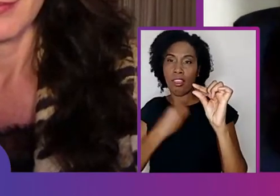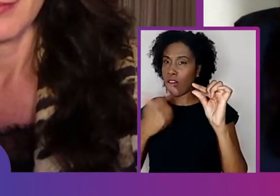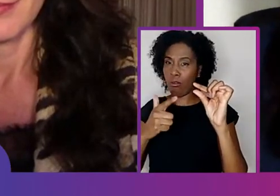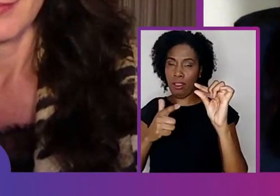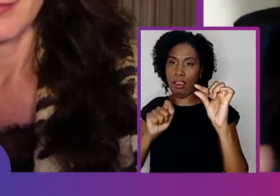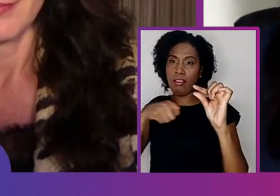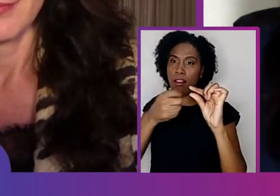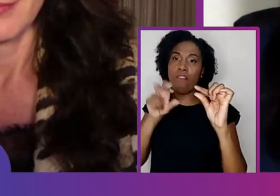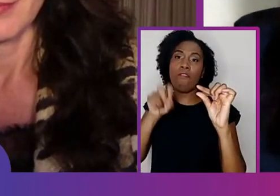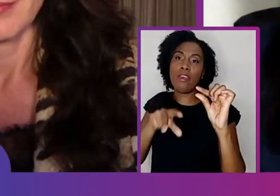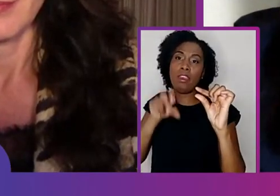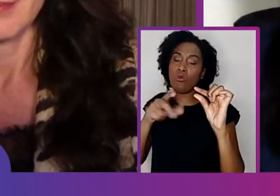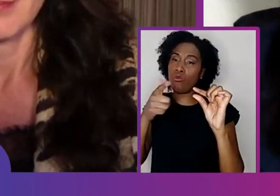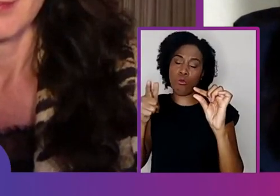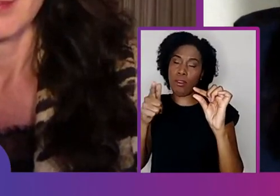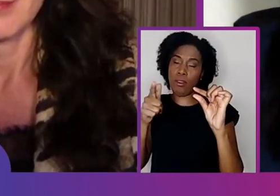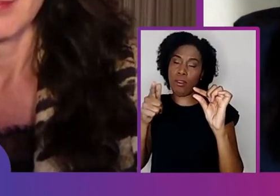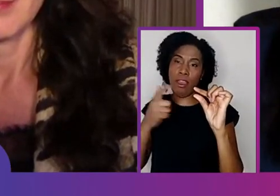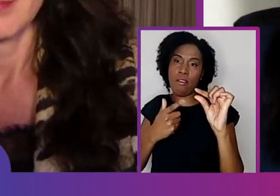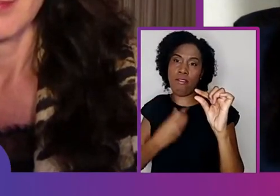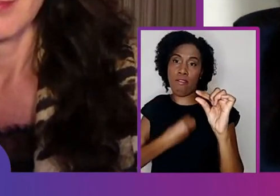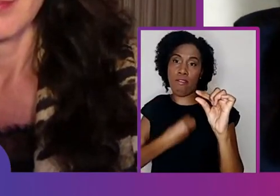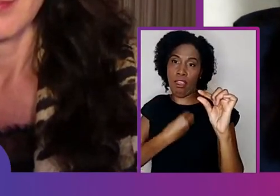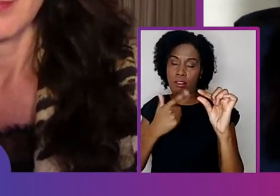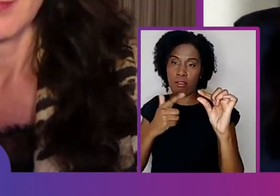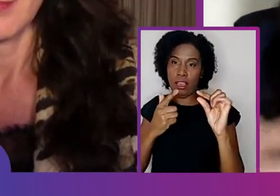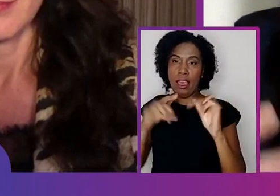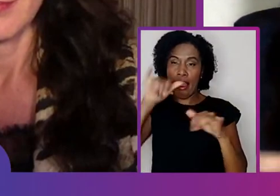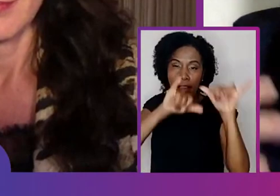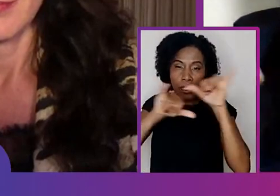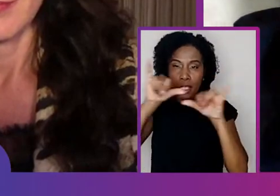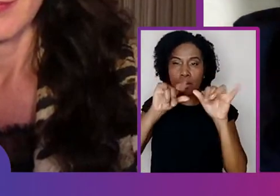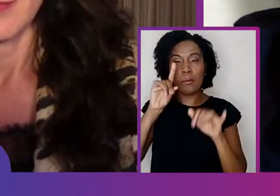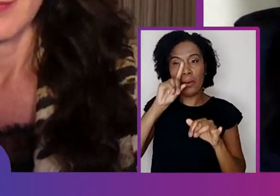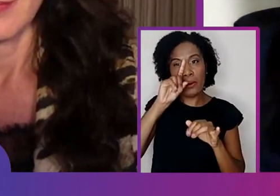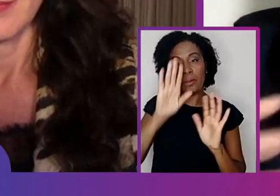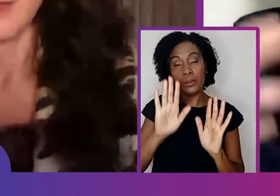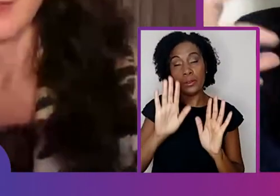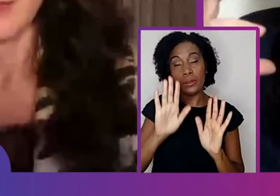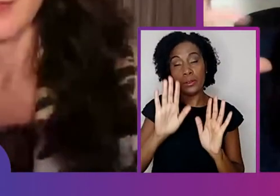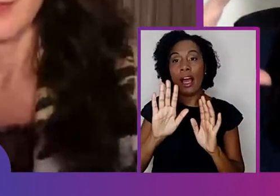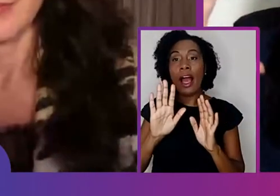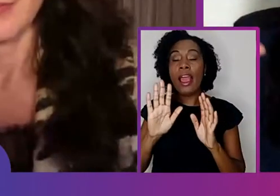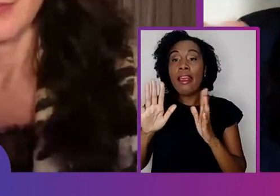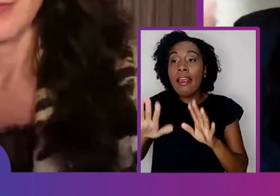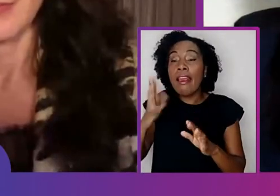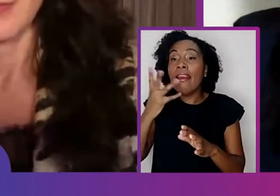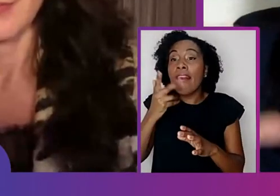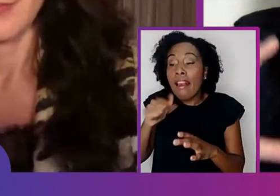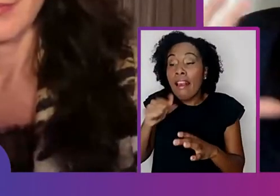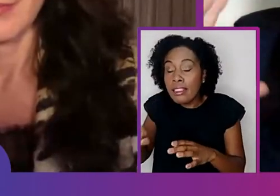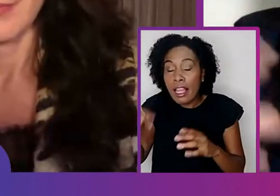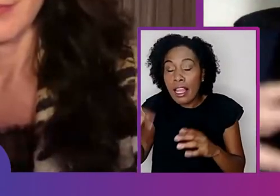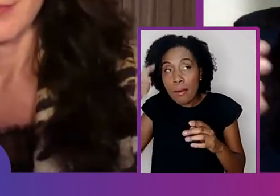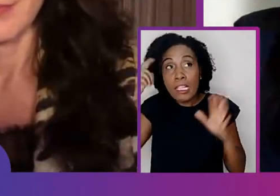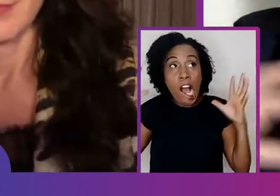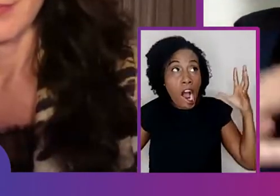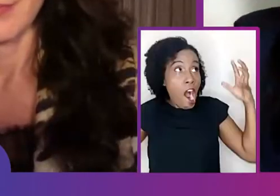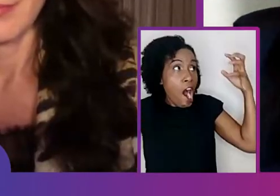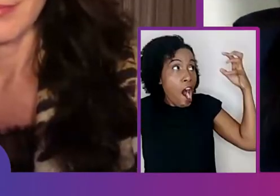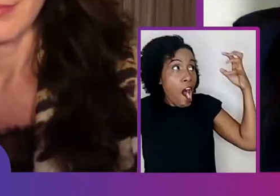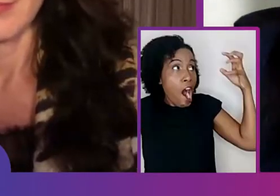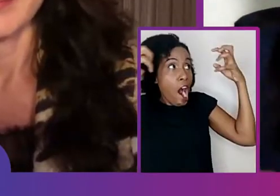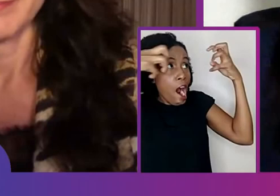uma conjunção química bastante perigosa. Não, ela vai imaginar bicho com, sei lá, com uma cara esbugalhada,